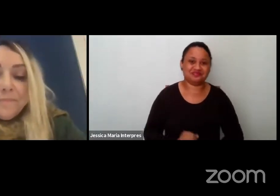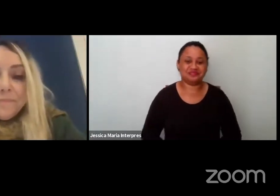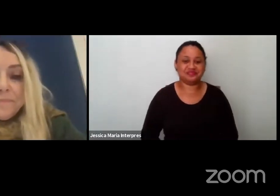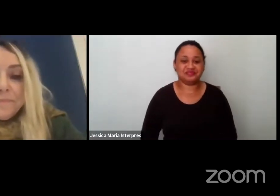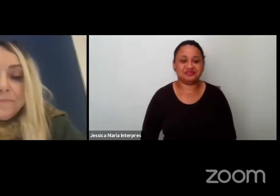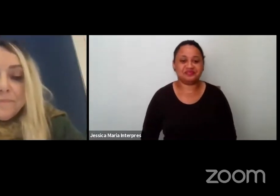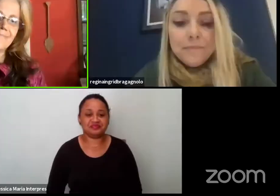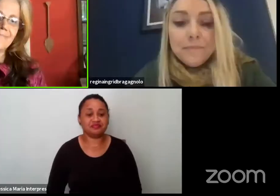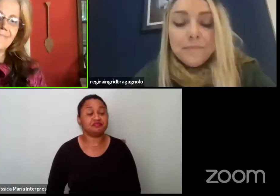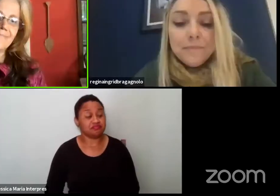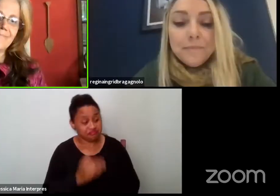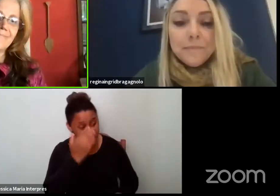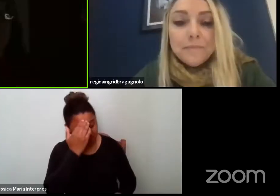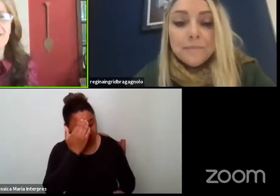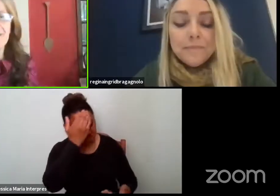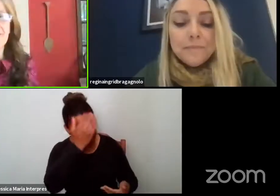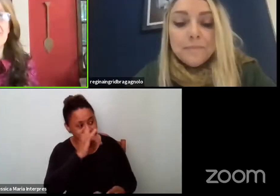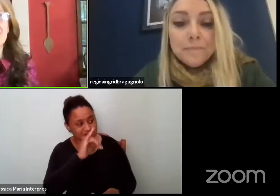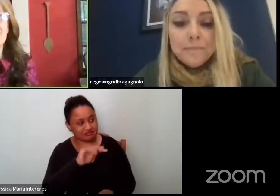Obrigada, Ingrid.